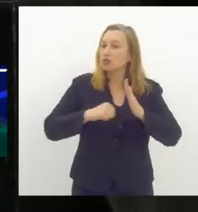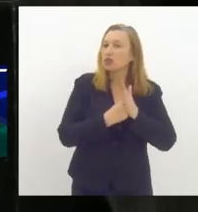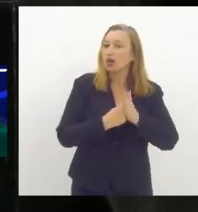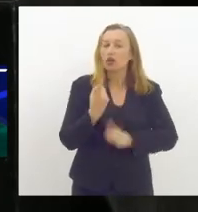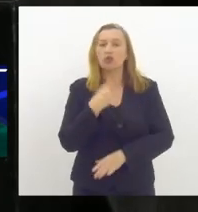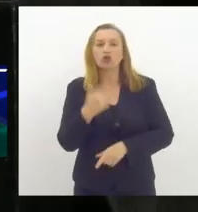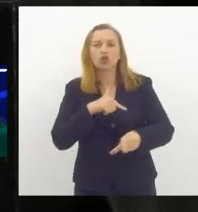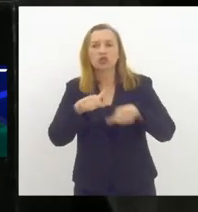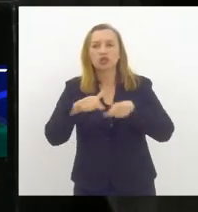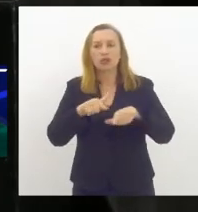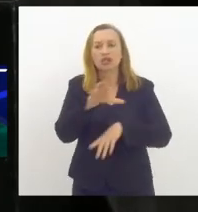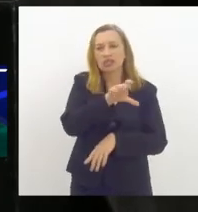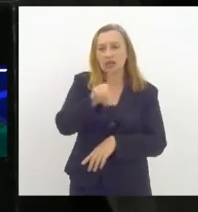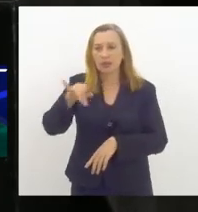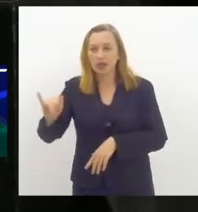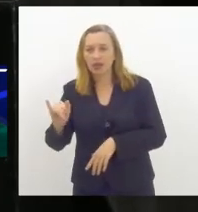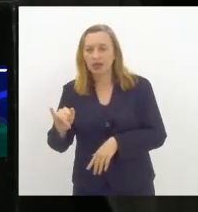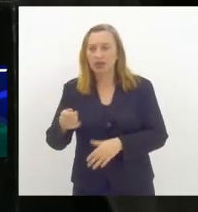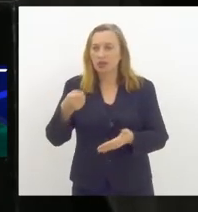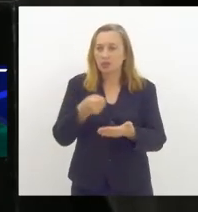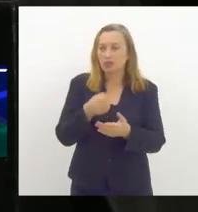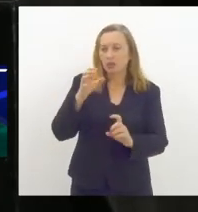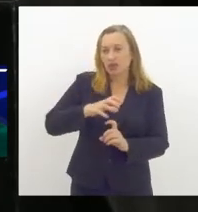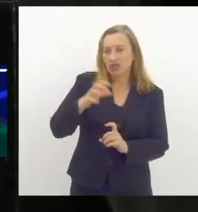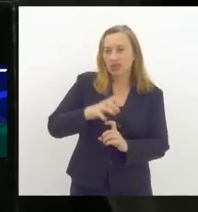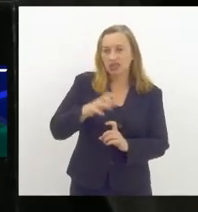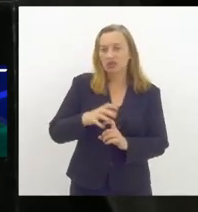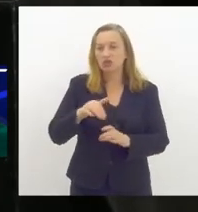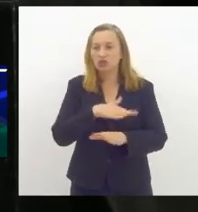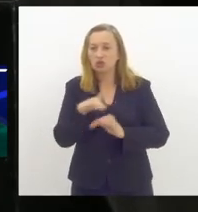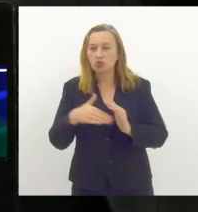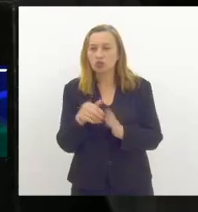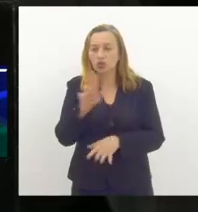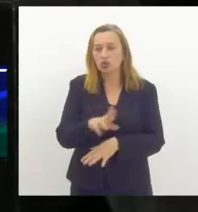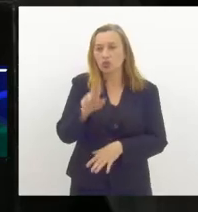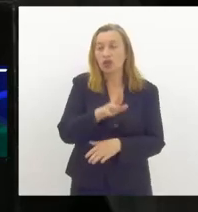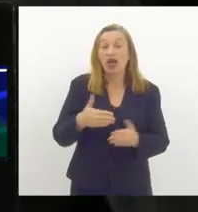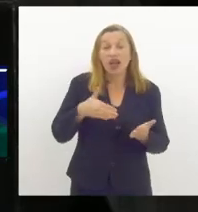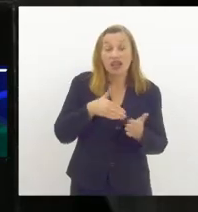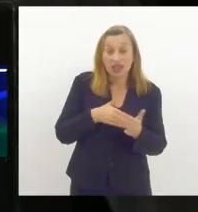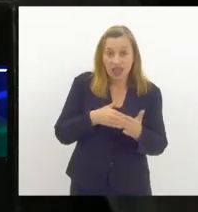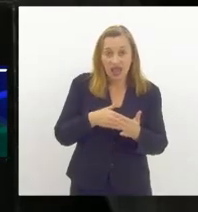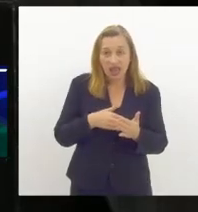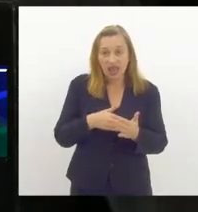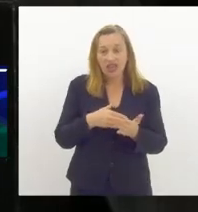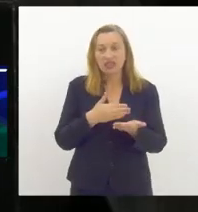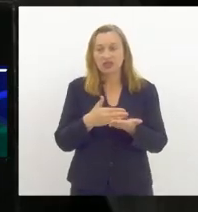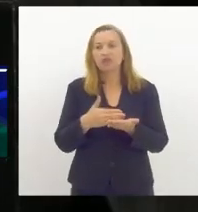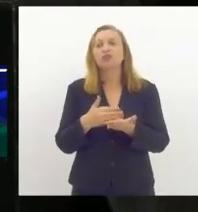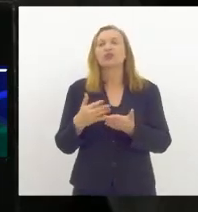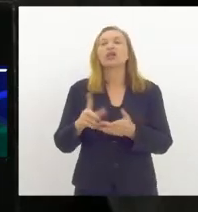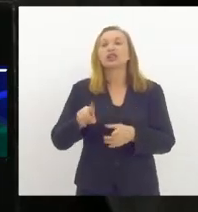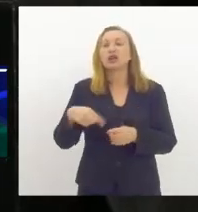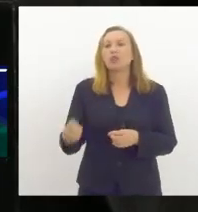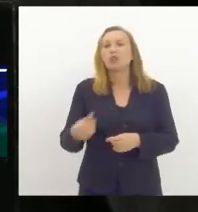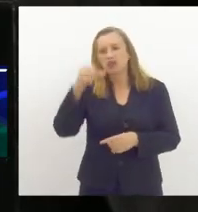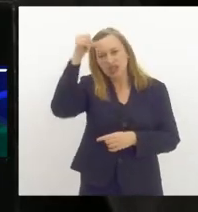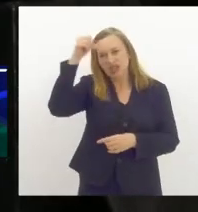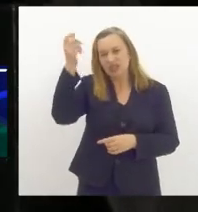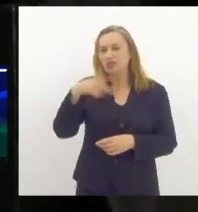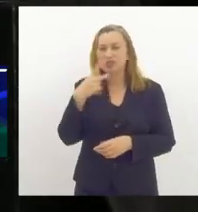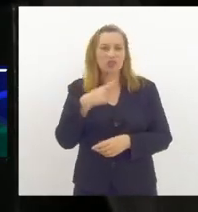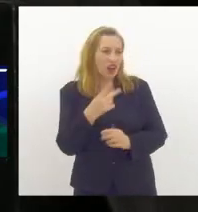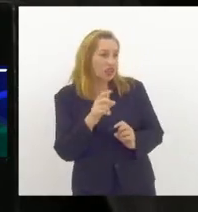pelo nosso trabalho da CPI e pela pressão dos usuários dos movimentos sociais Então até começar a ser porque depois o galo Cláudio cretti